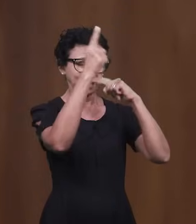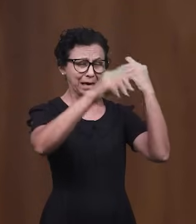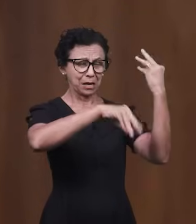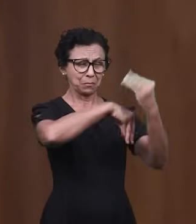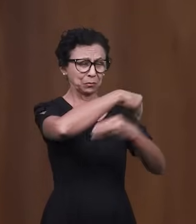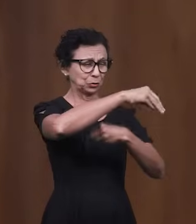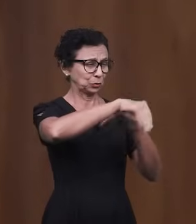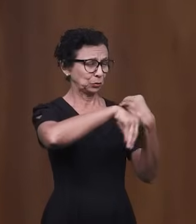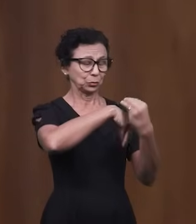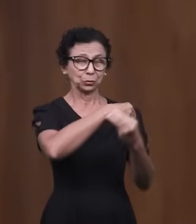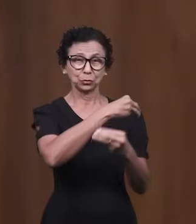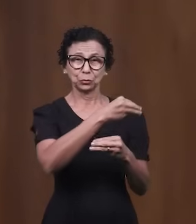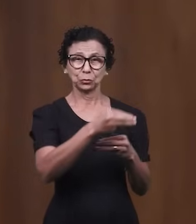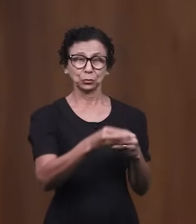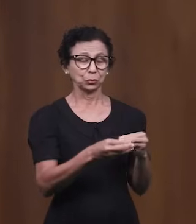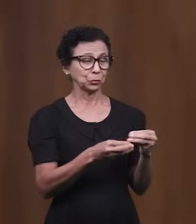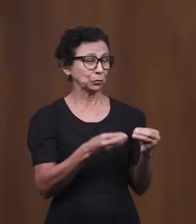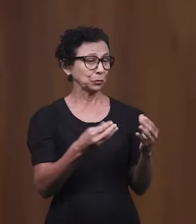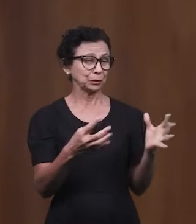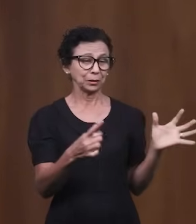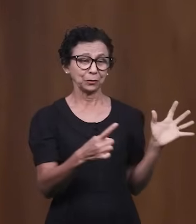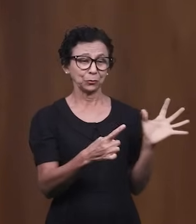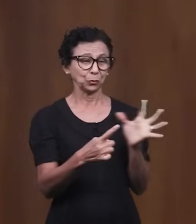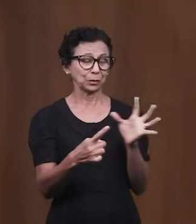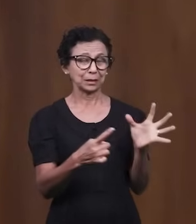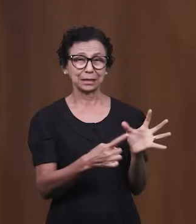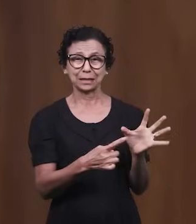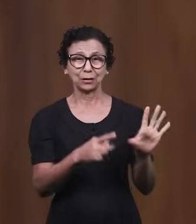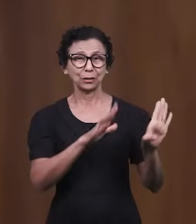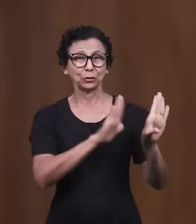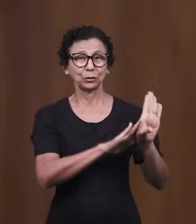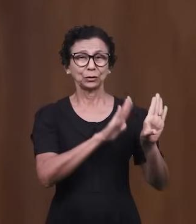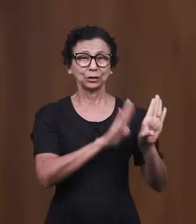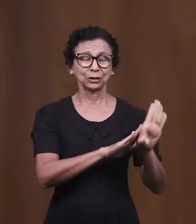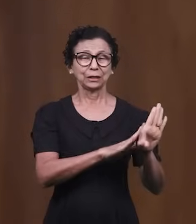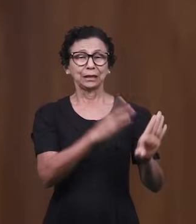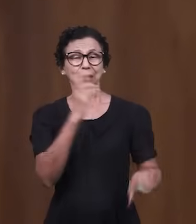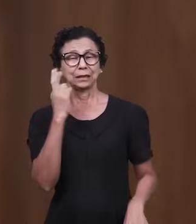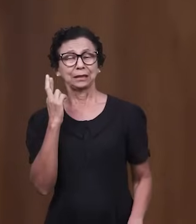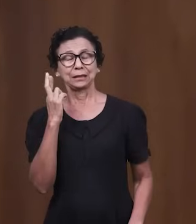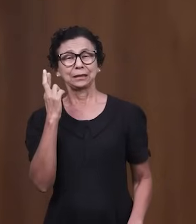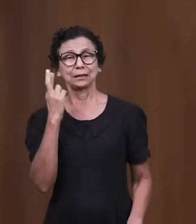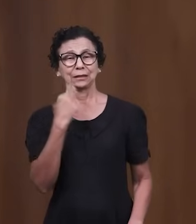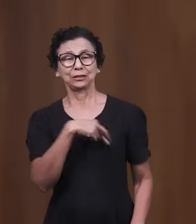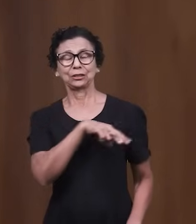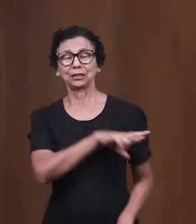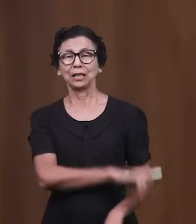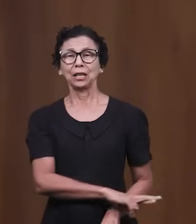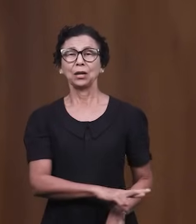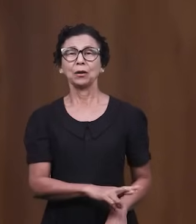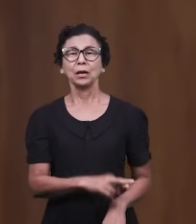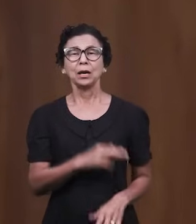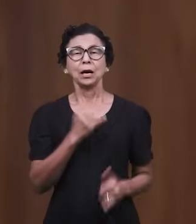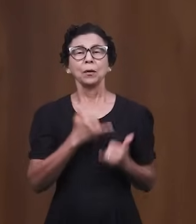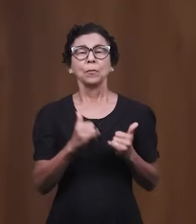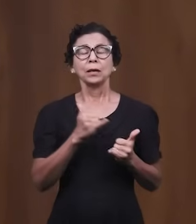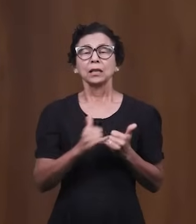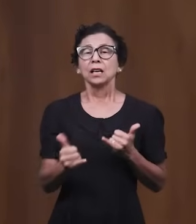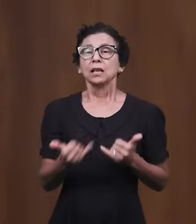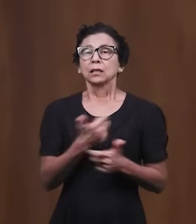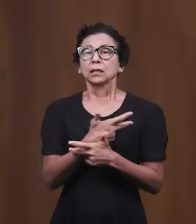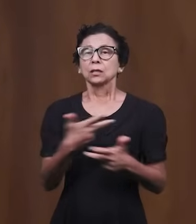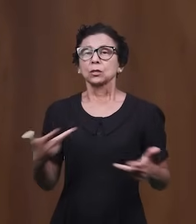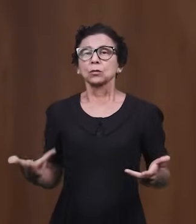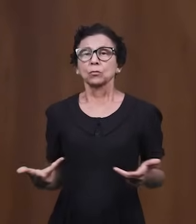mescla e fusão de ideologia, de religião, e tornando comum as coisas espirituais, levando tudo